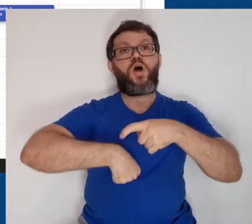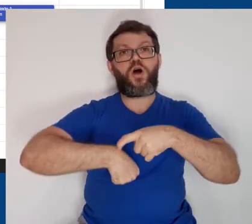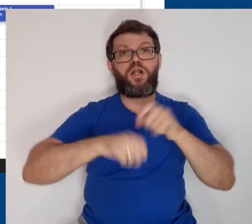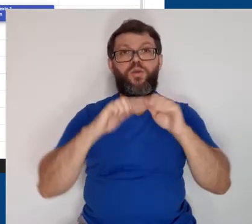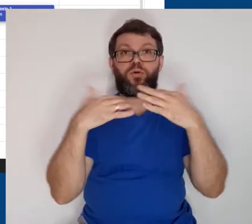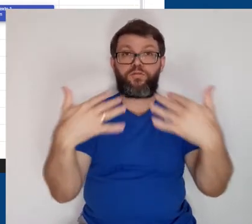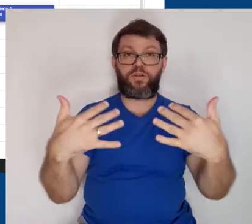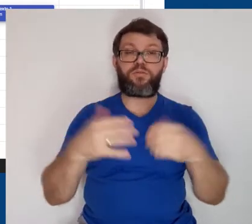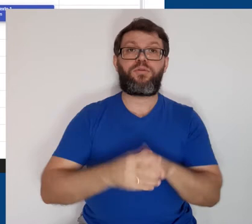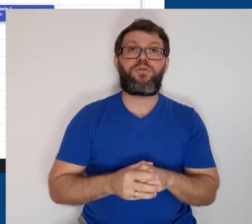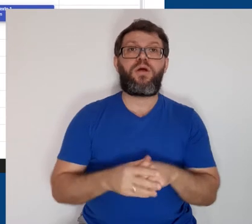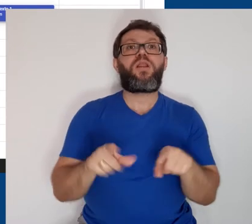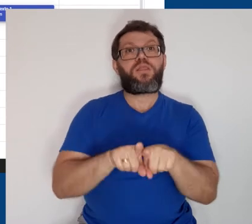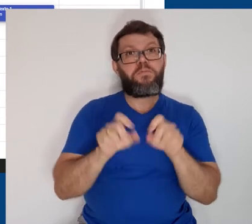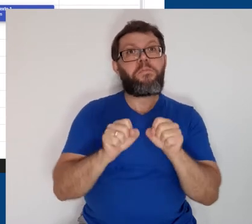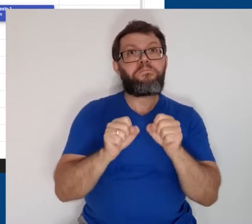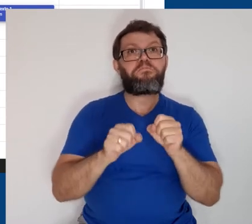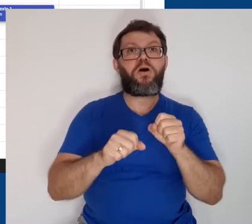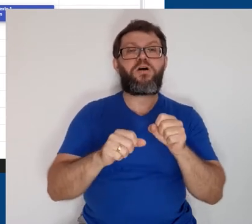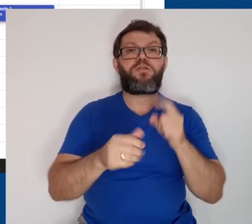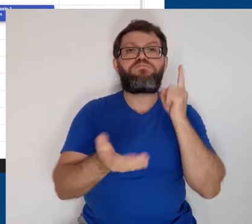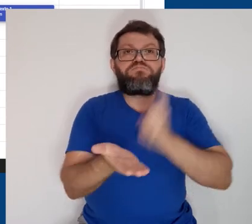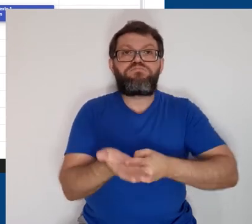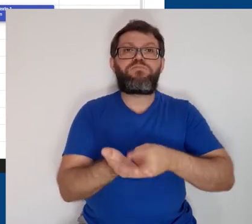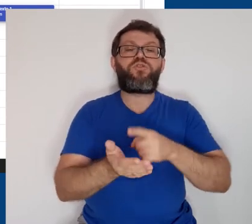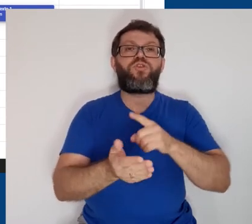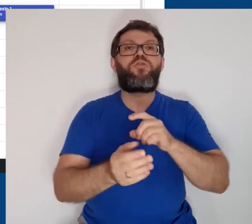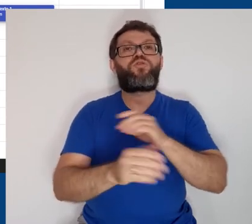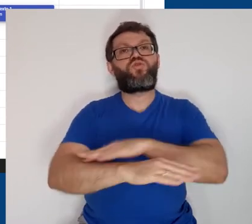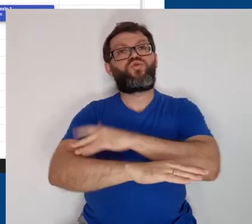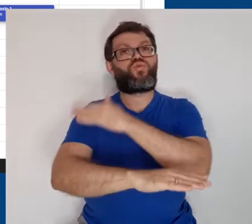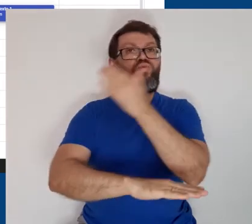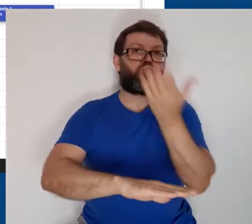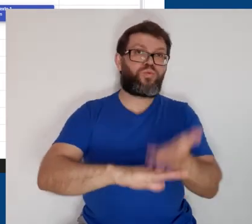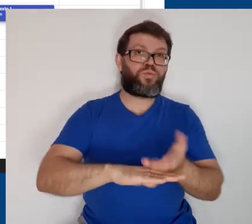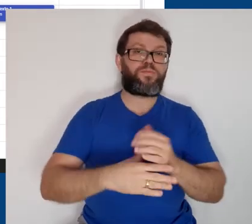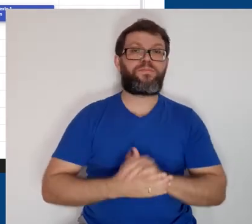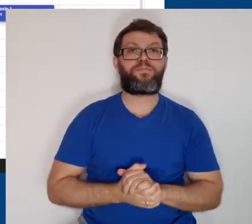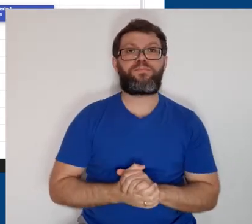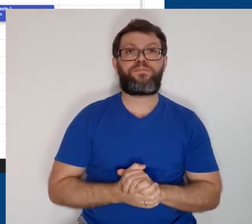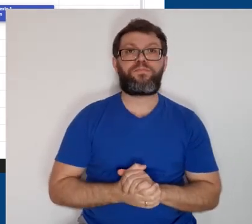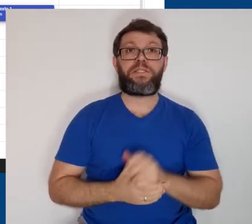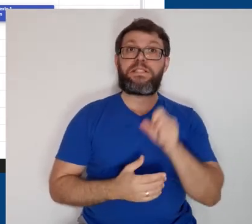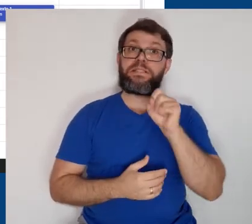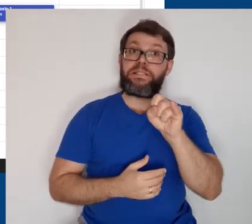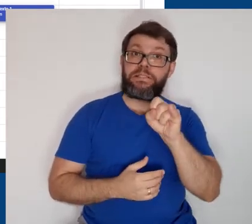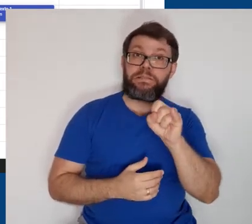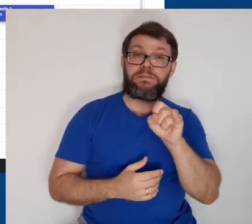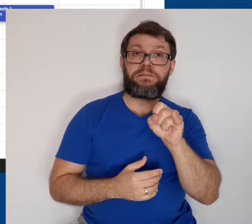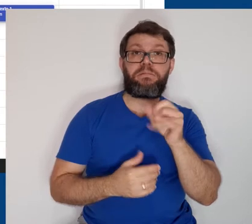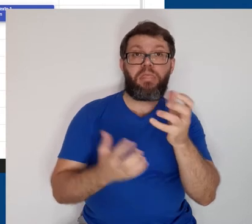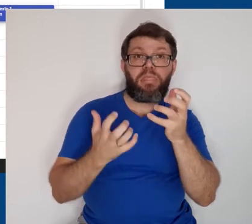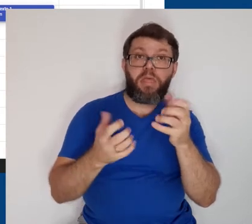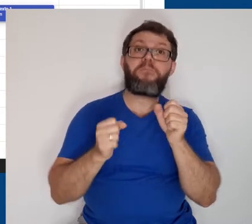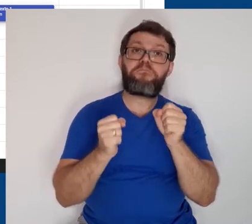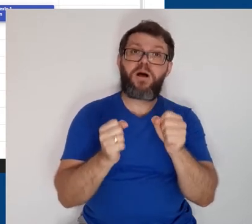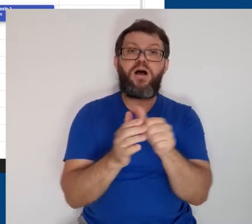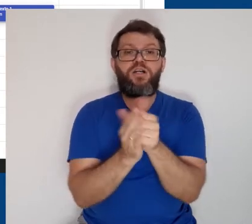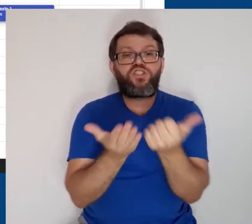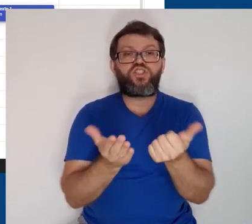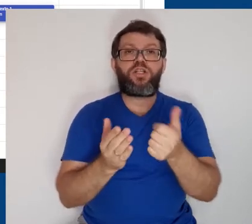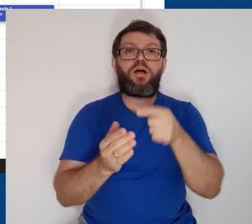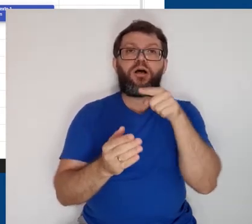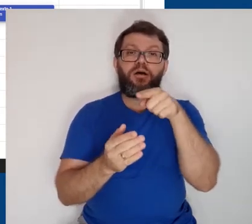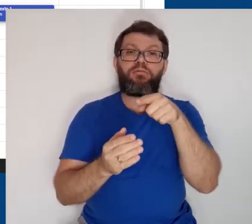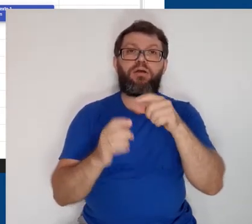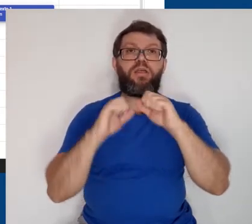dia e a hora desse evento também podemos estabelecer a duração para o dia inteiro e Se quisermos